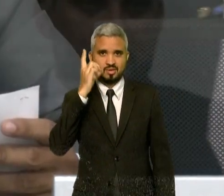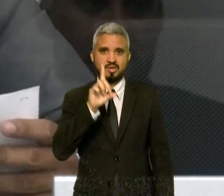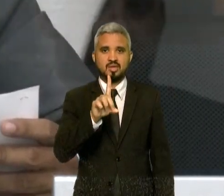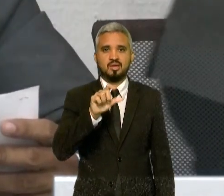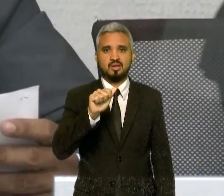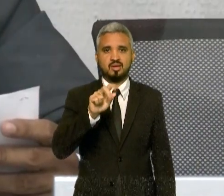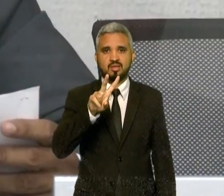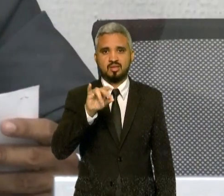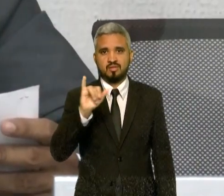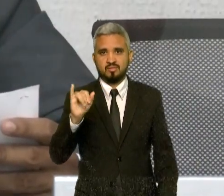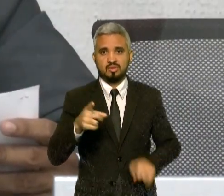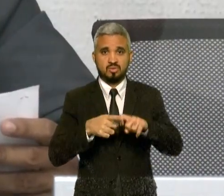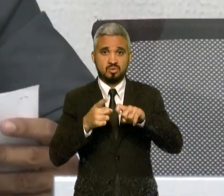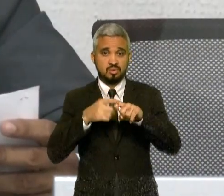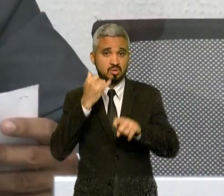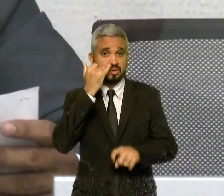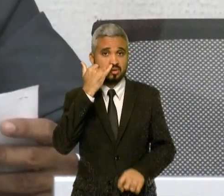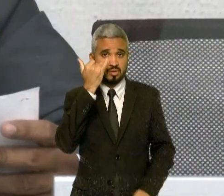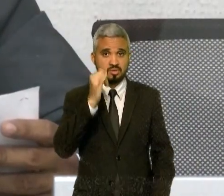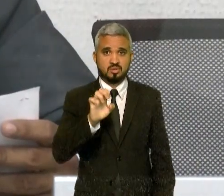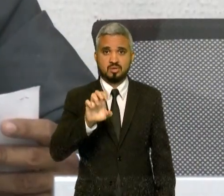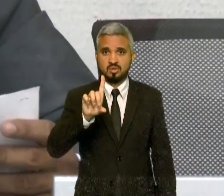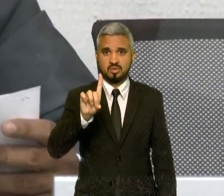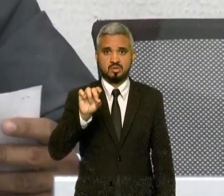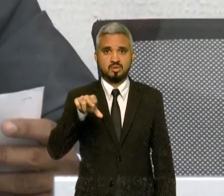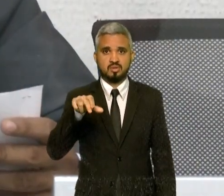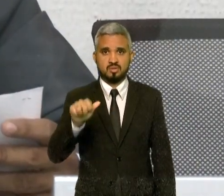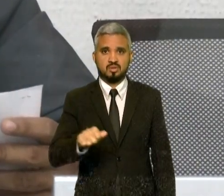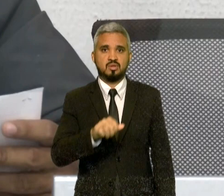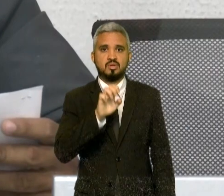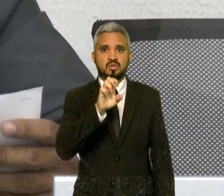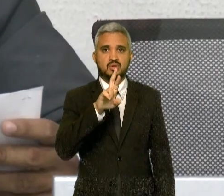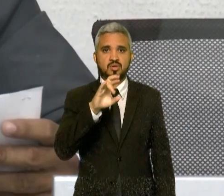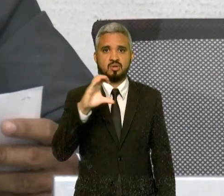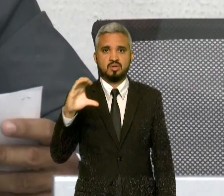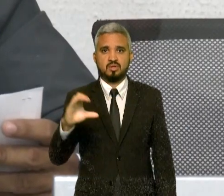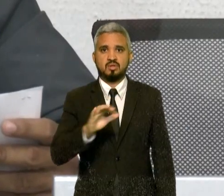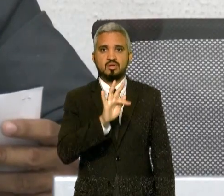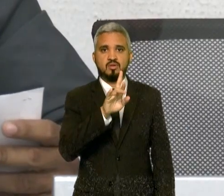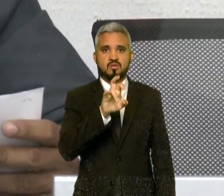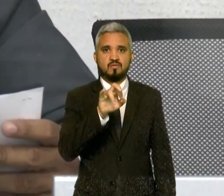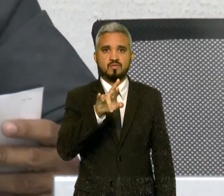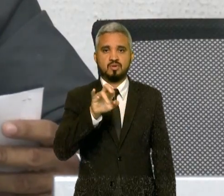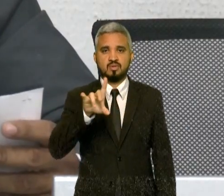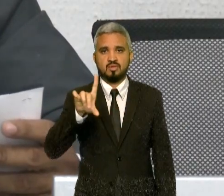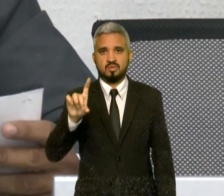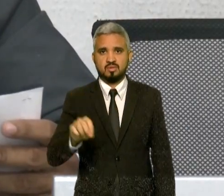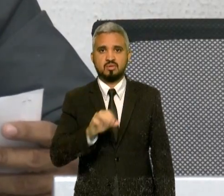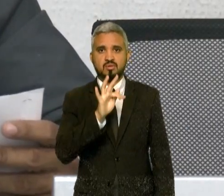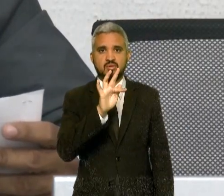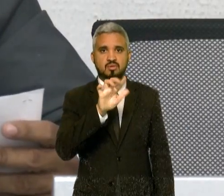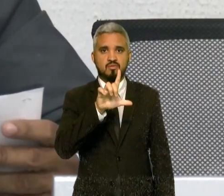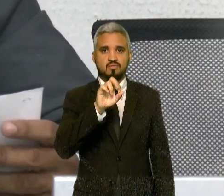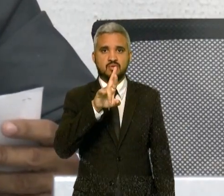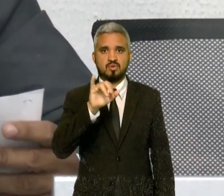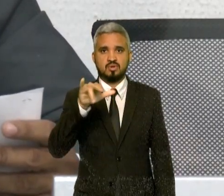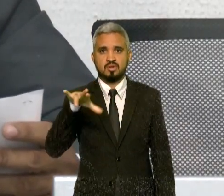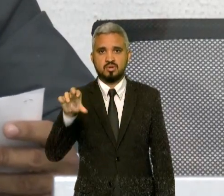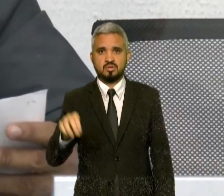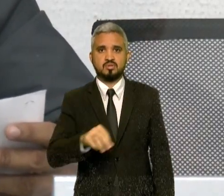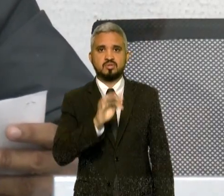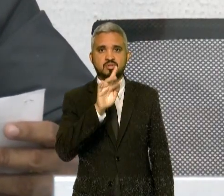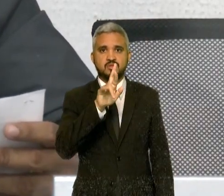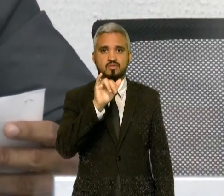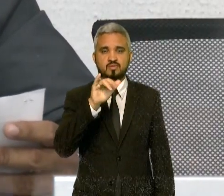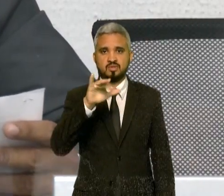Doutor Iglésio, Edna Silva, Eric Costa, Fernando Braide, Florencio Neto, Francisco